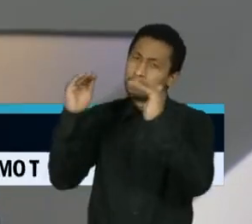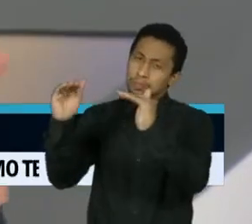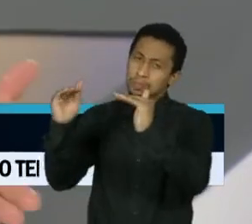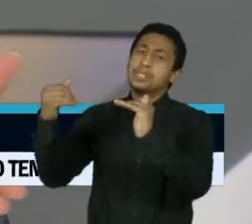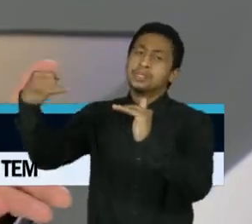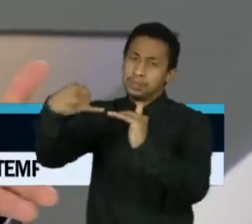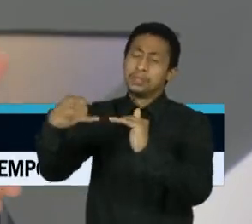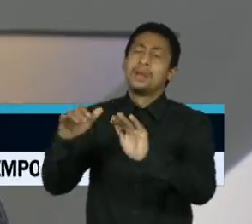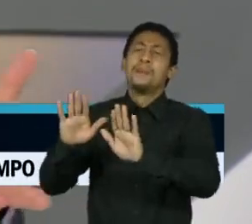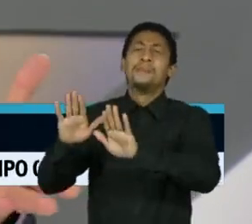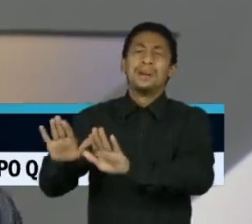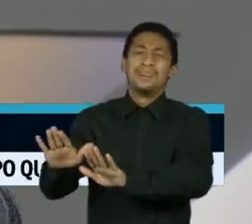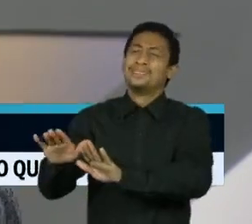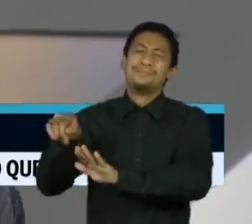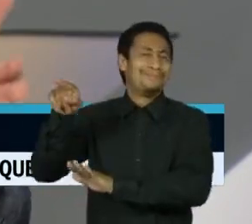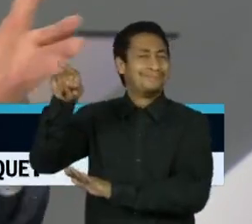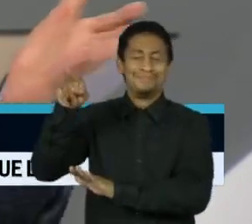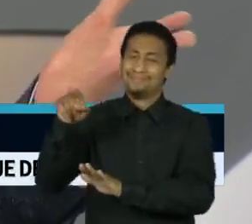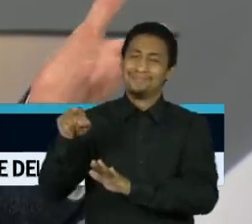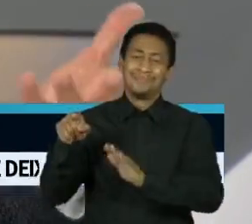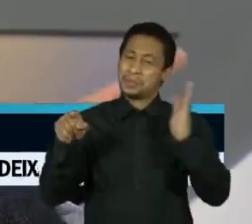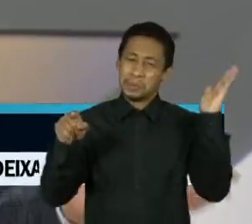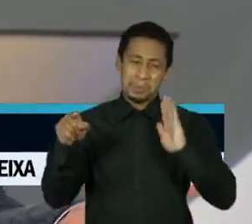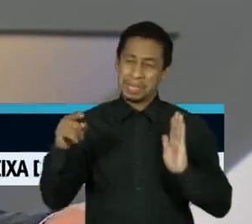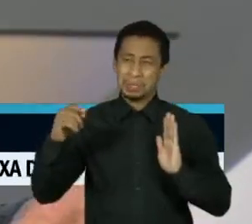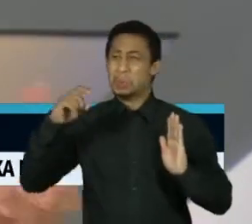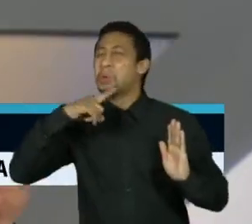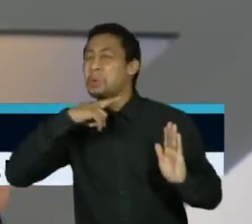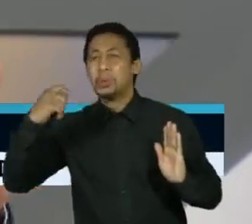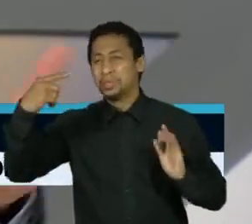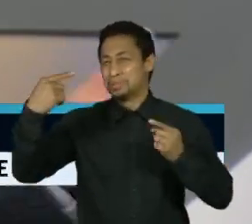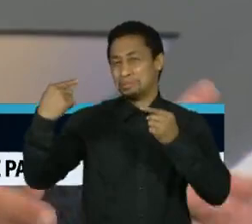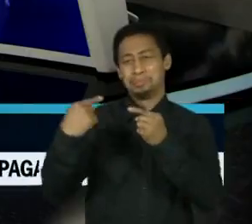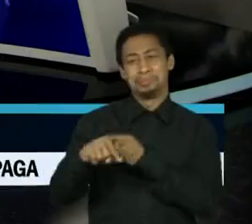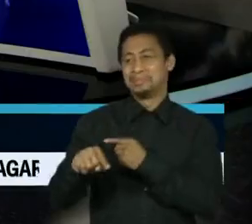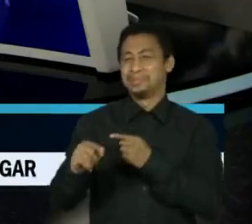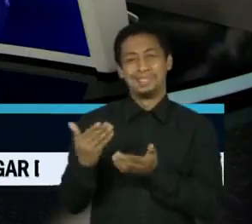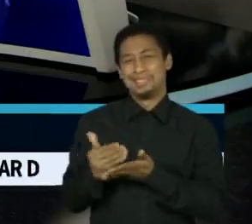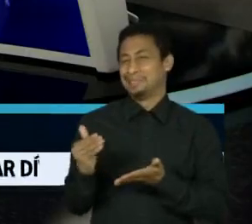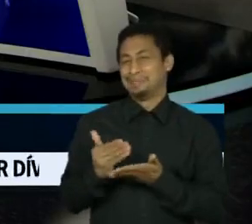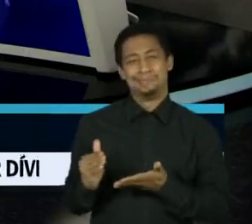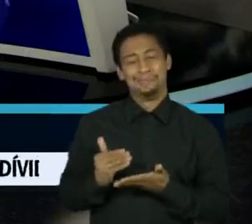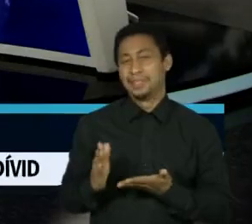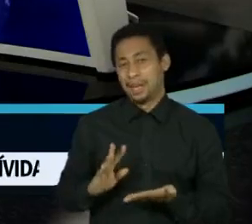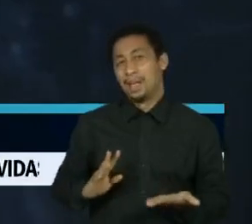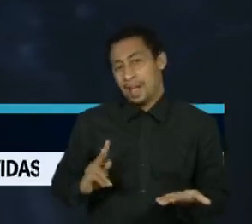evidentemente, mas é realmente uma estratégia errática e errada, né?